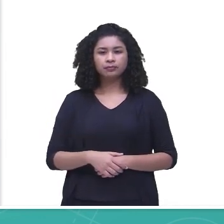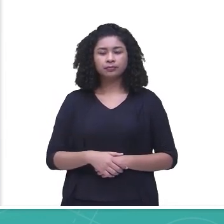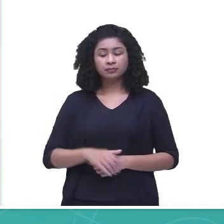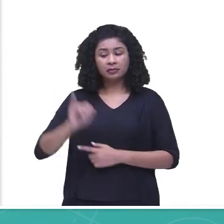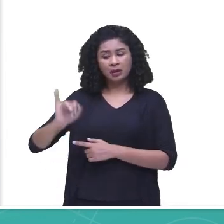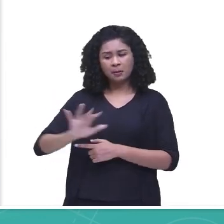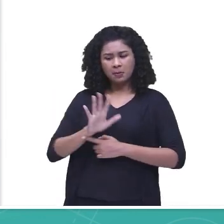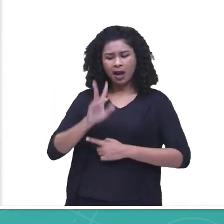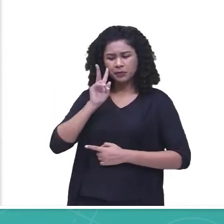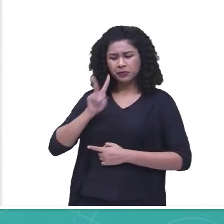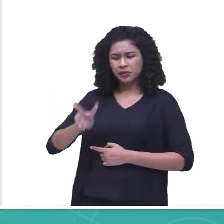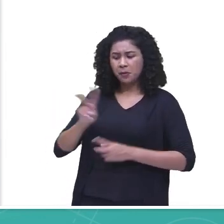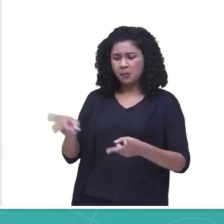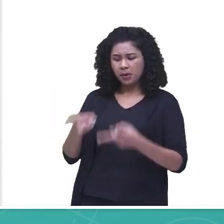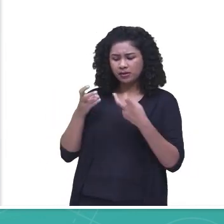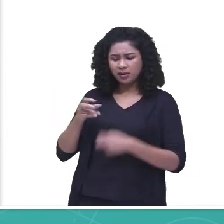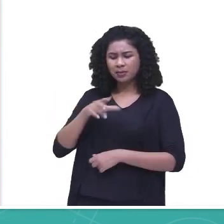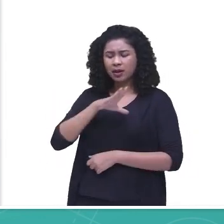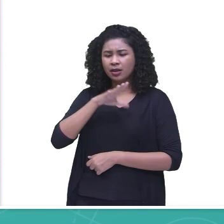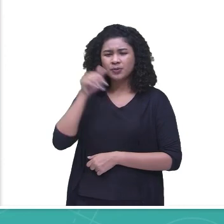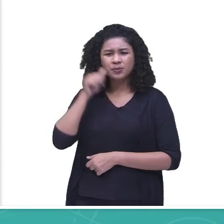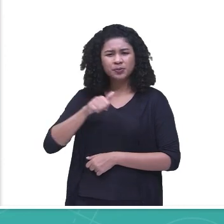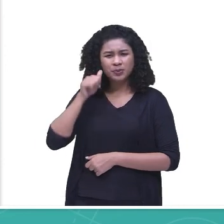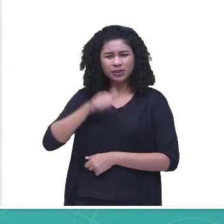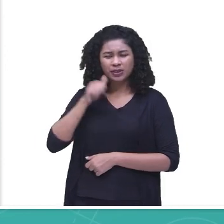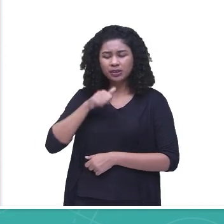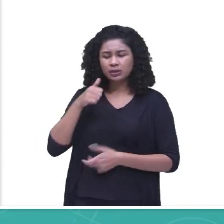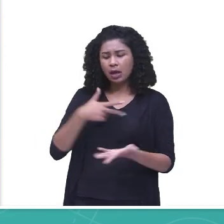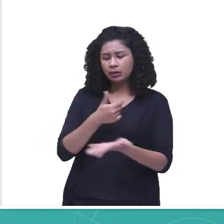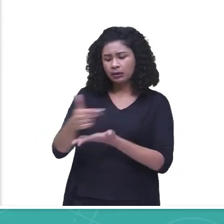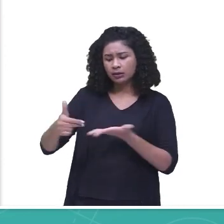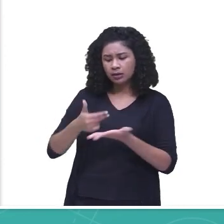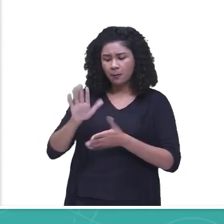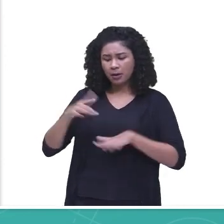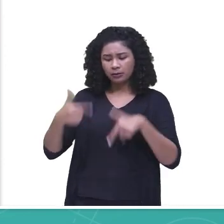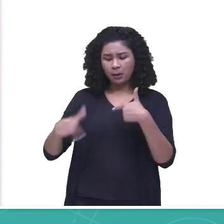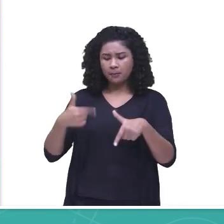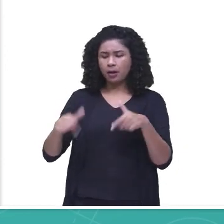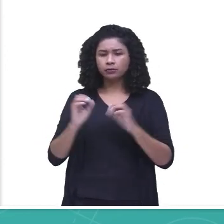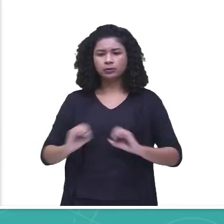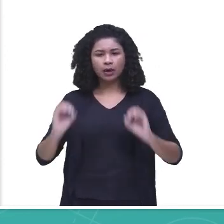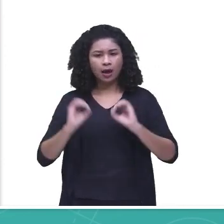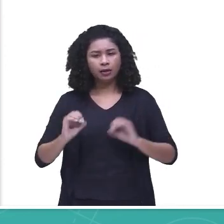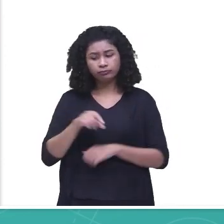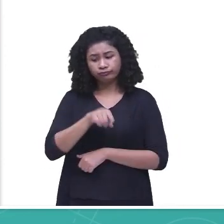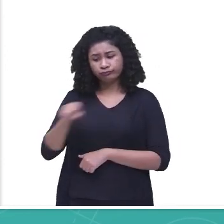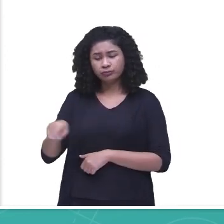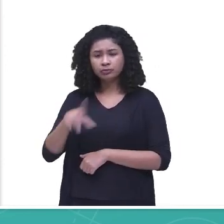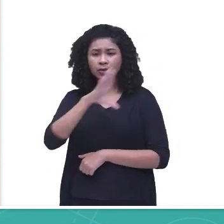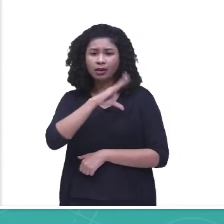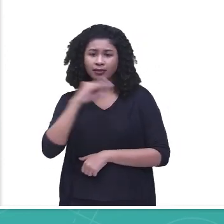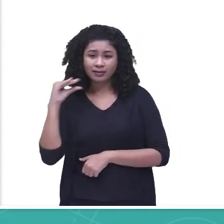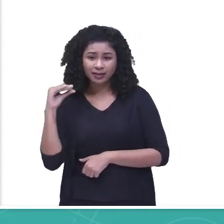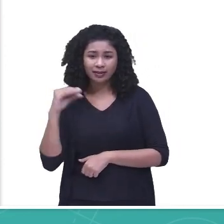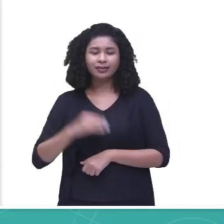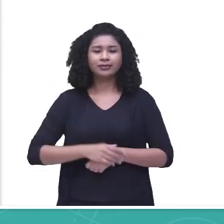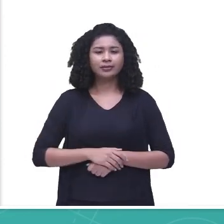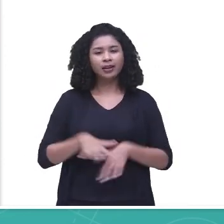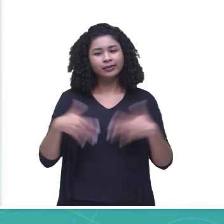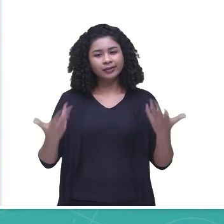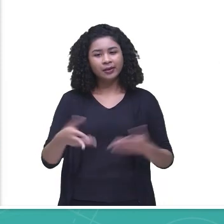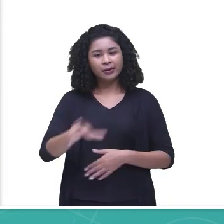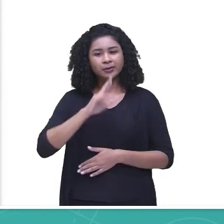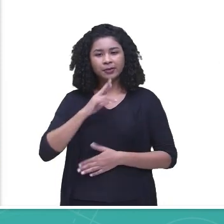possível perceber que as duas meninas estão escrevendo algo ou talvez desenhando, mas não estão trabalhando. E claro, elas são crianças, né? Então a resposta, no,